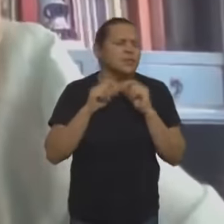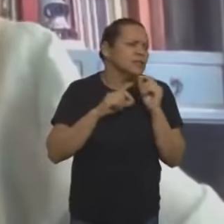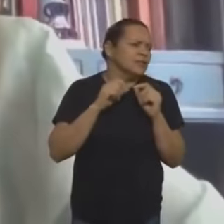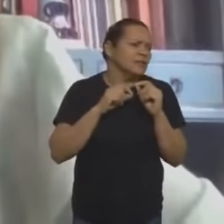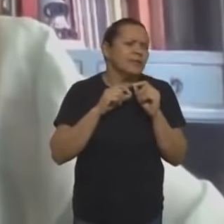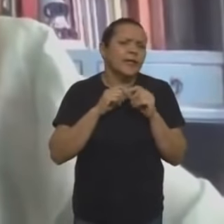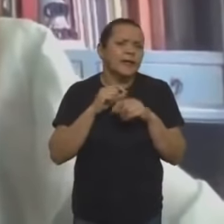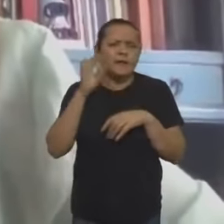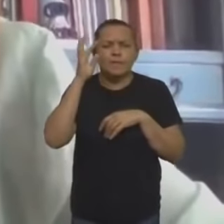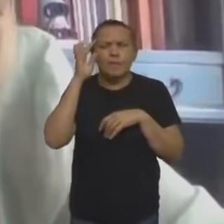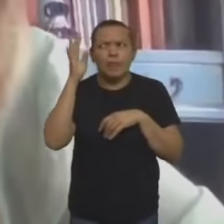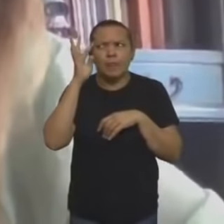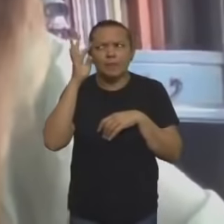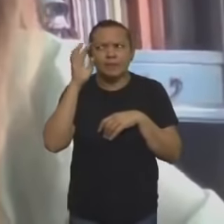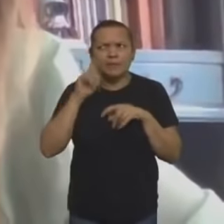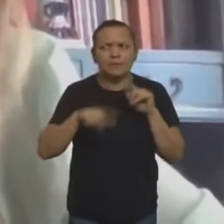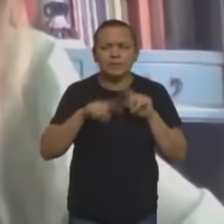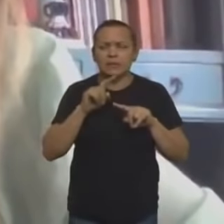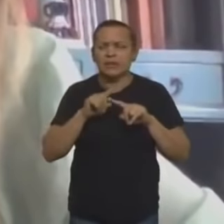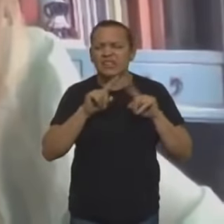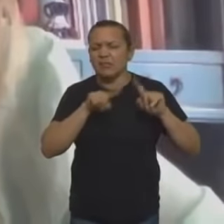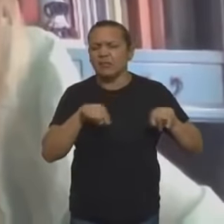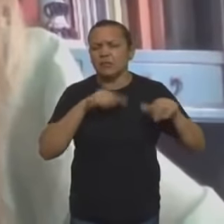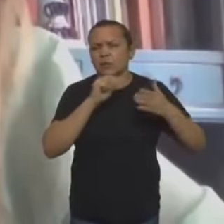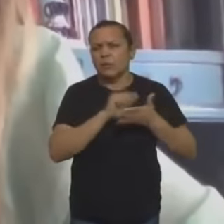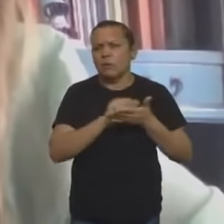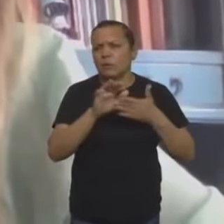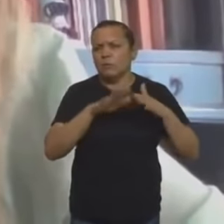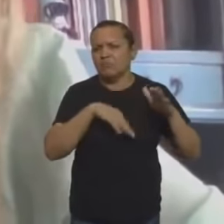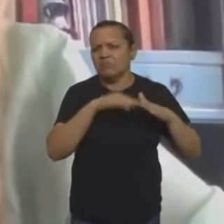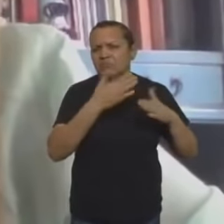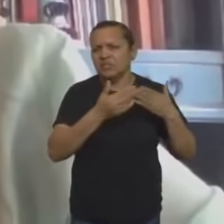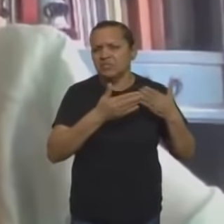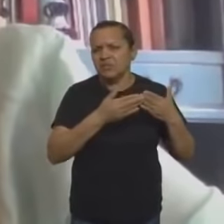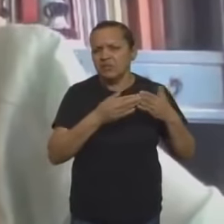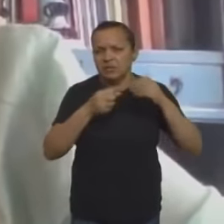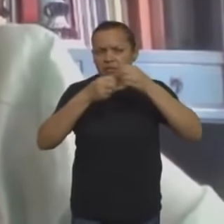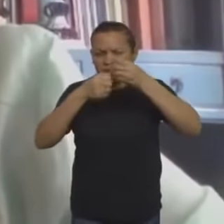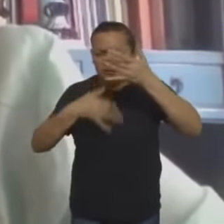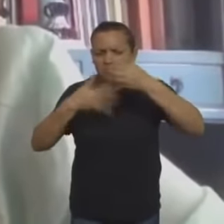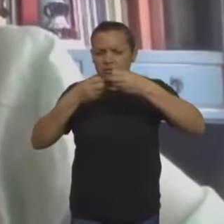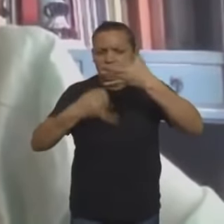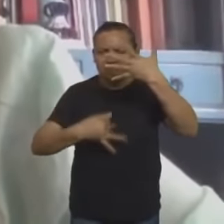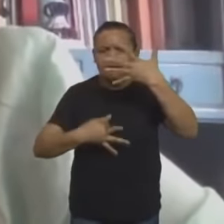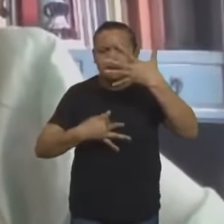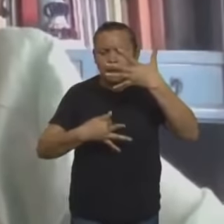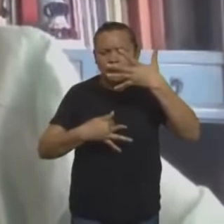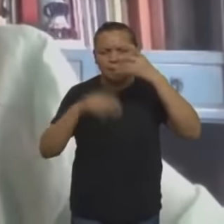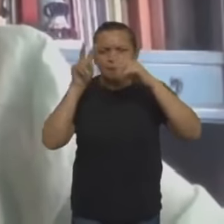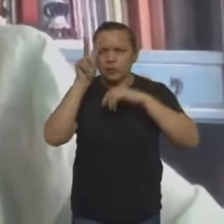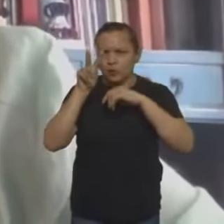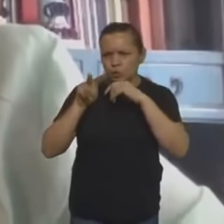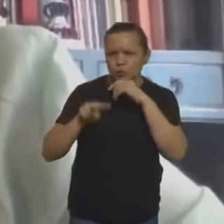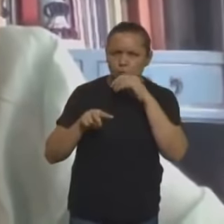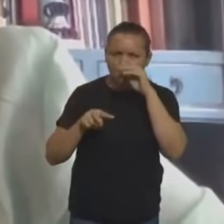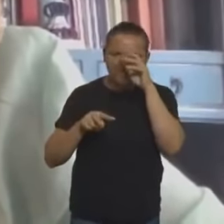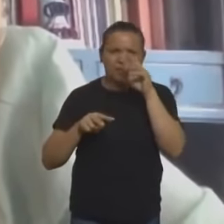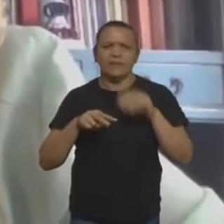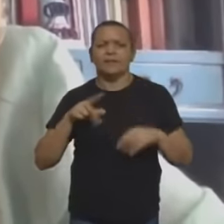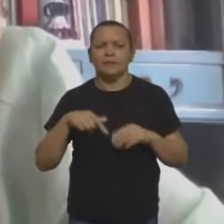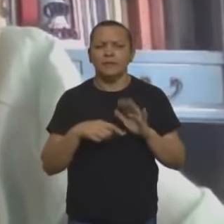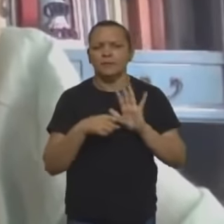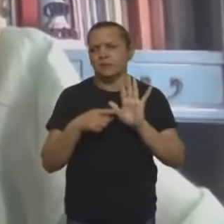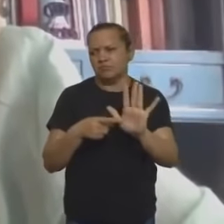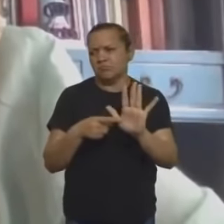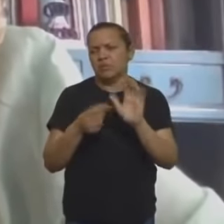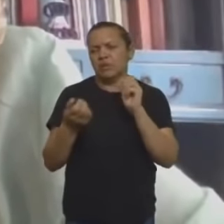vocês vão contar com esse material na escola. Sei que tem um chat que as meninas talvez acompanhem, mas estou aqui à disposição se